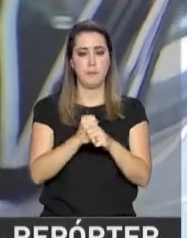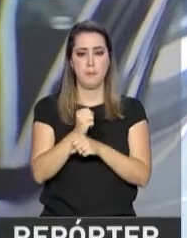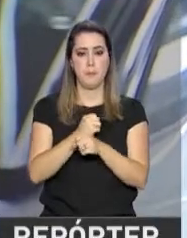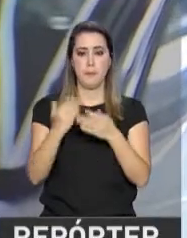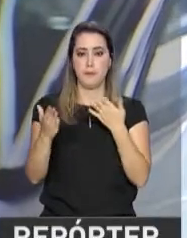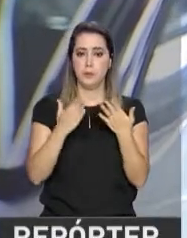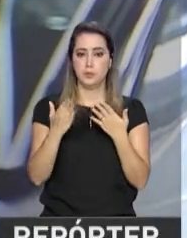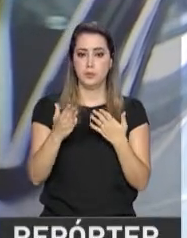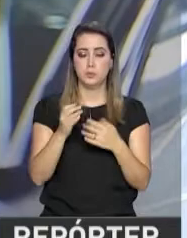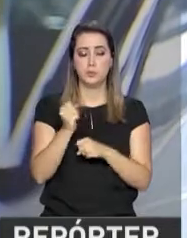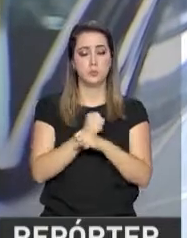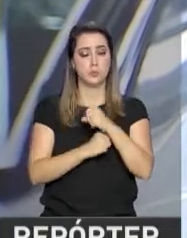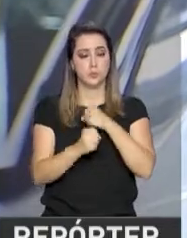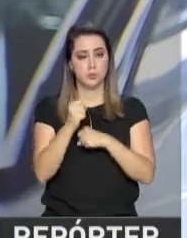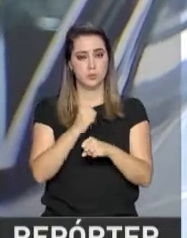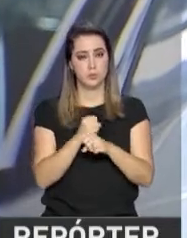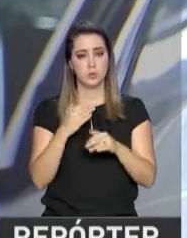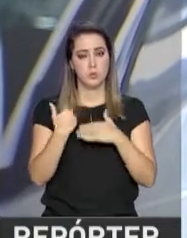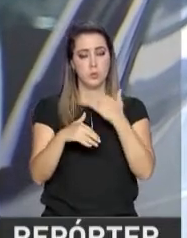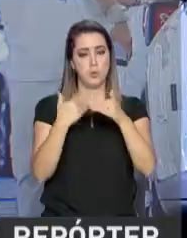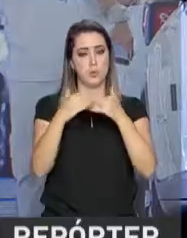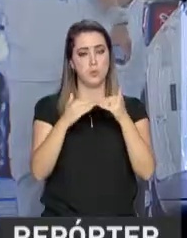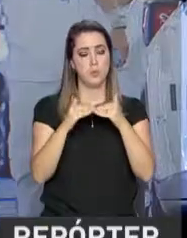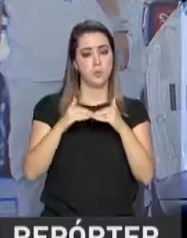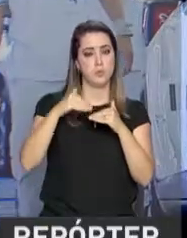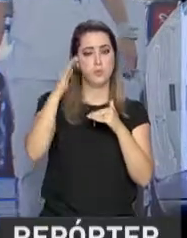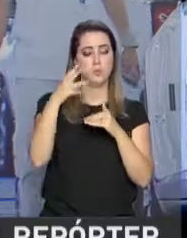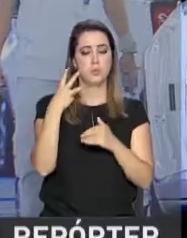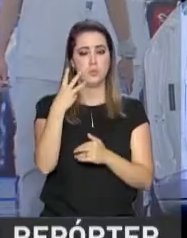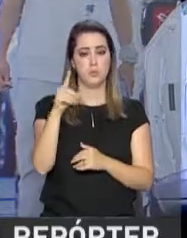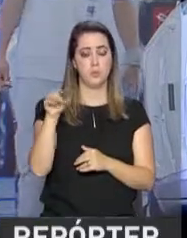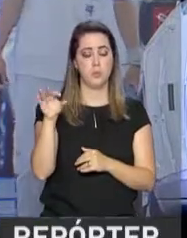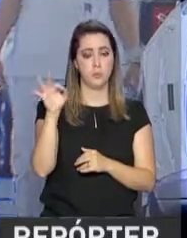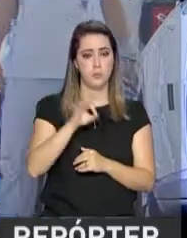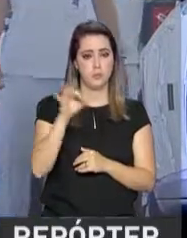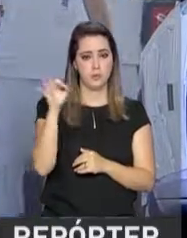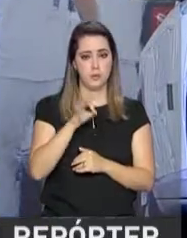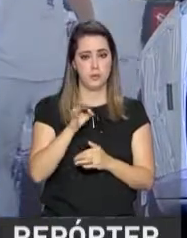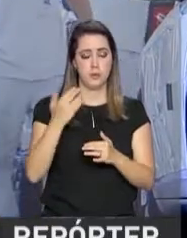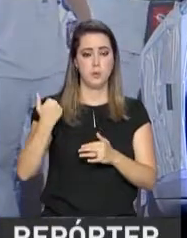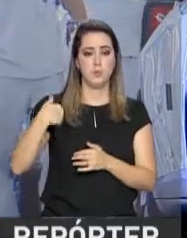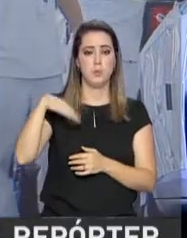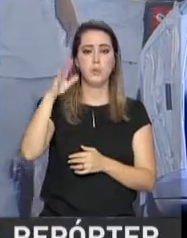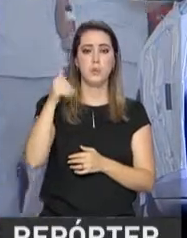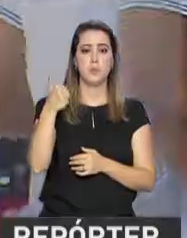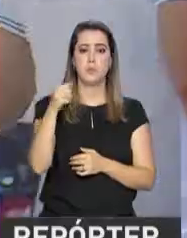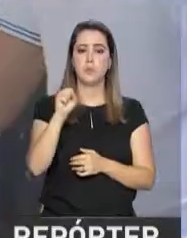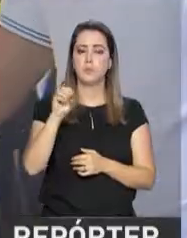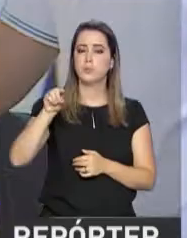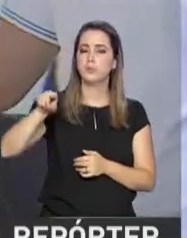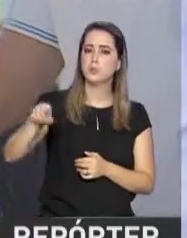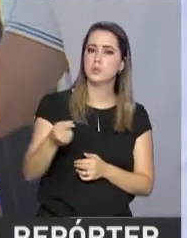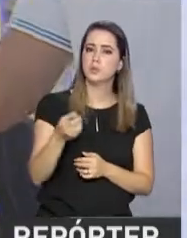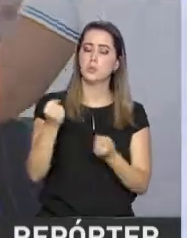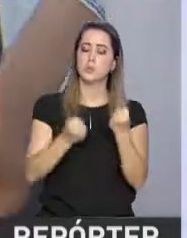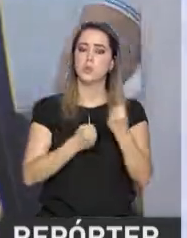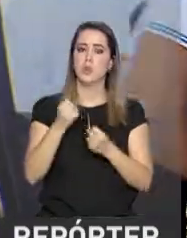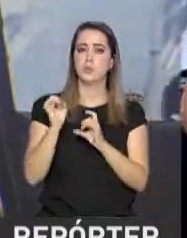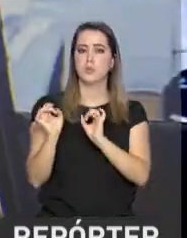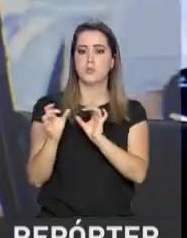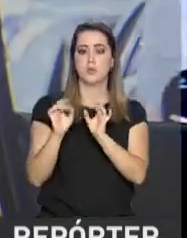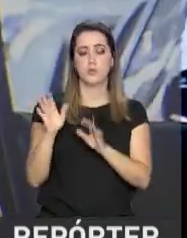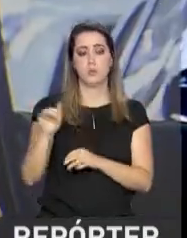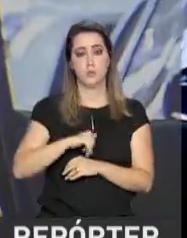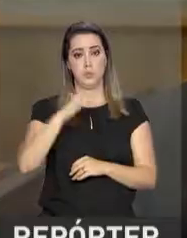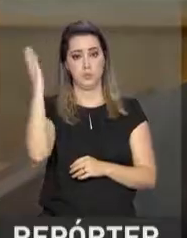ao igual período do ano passado, o aumento foi superior a 3%, com mais de 180 mil veículos vendidos para